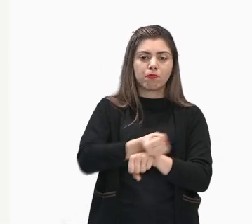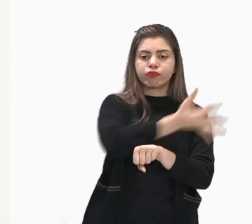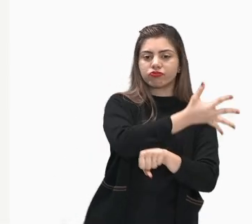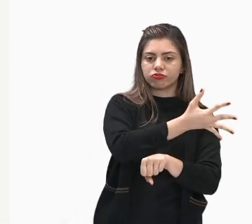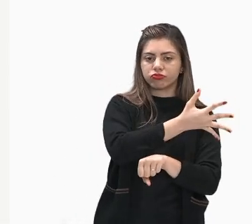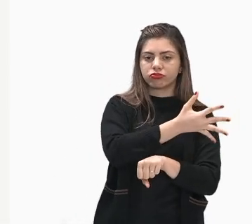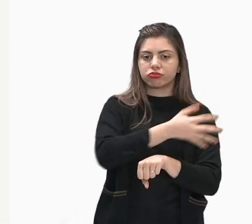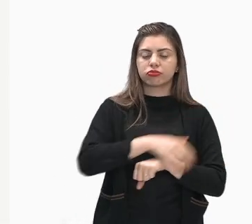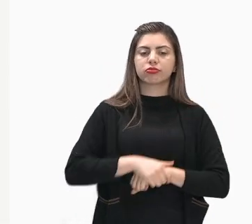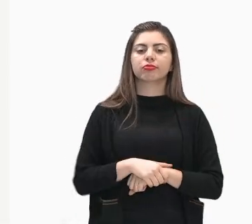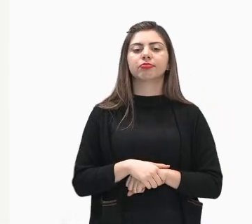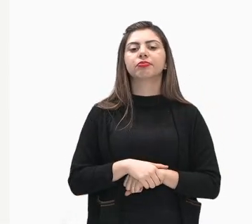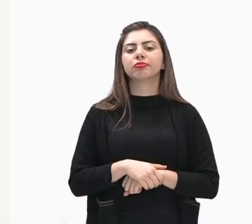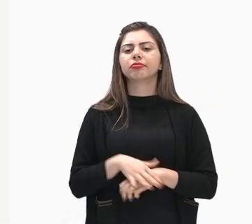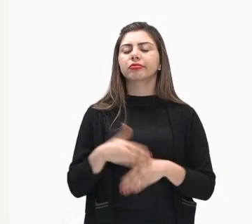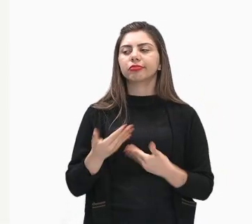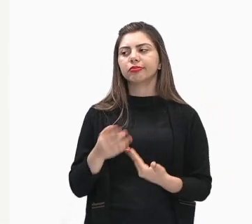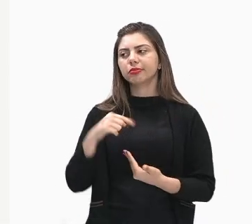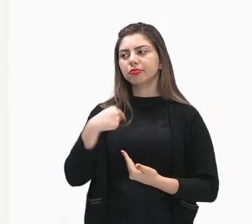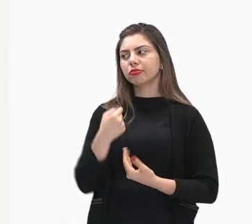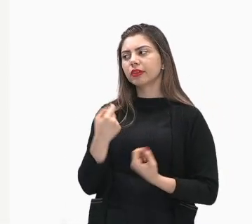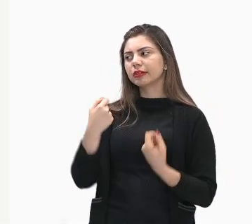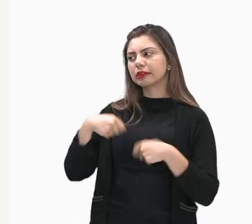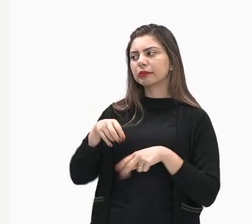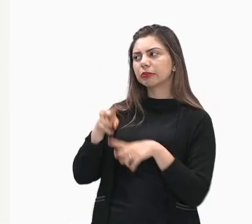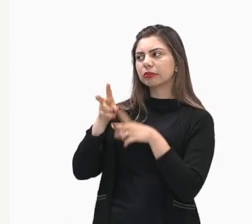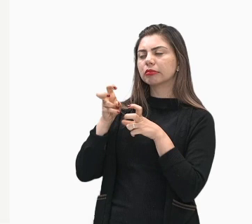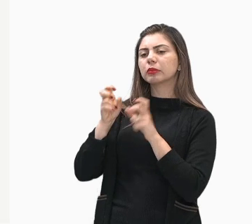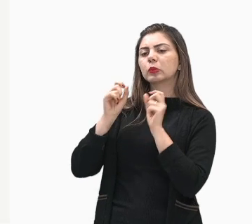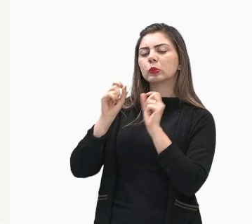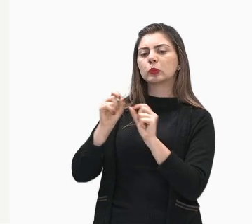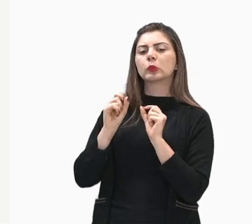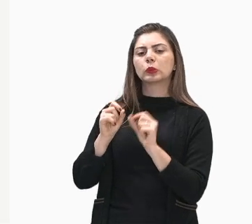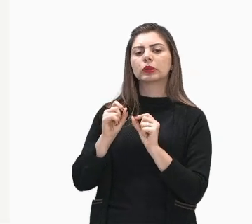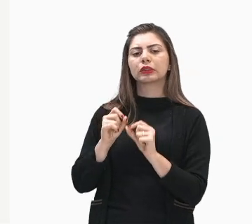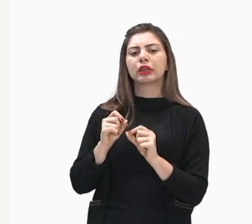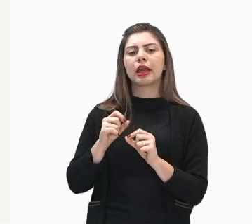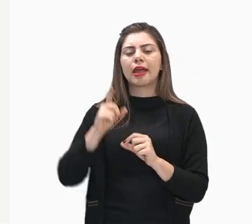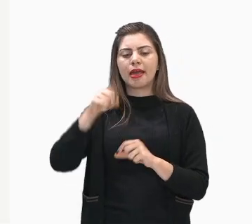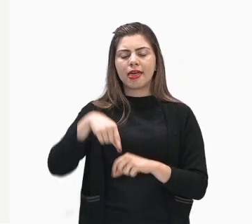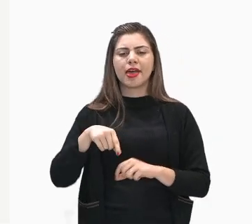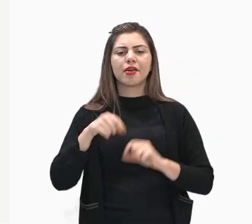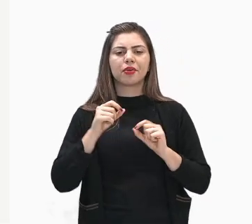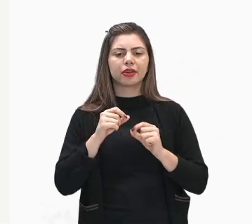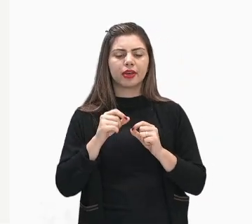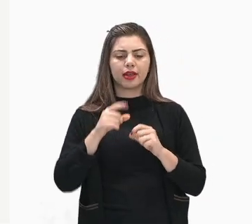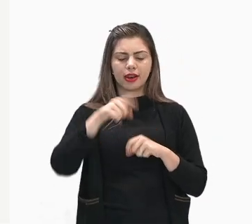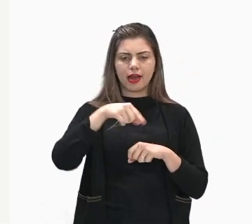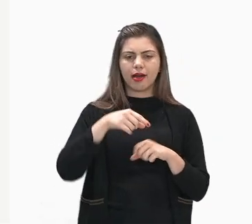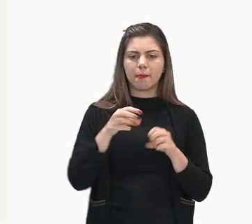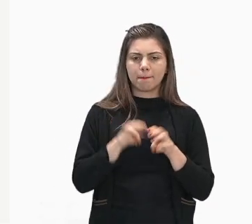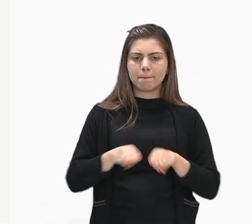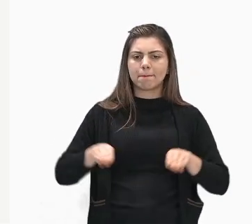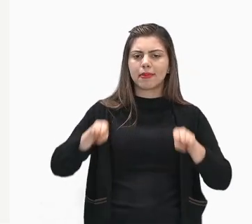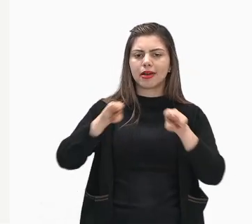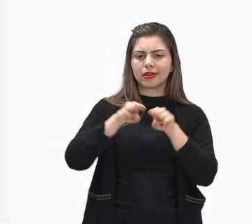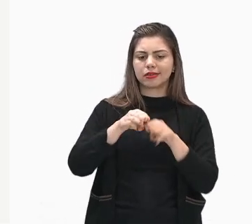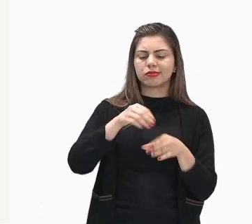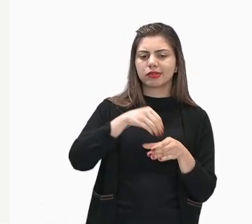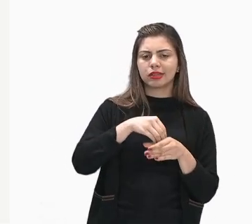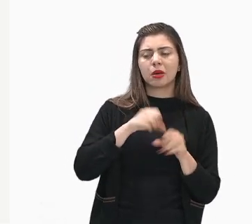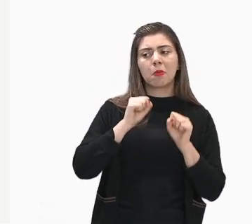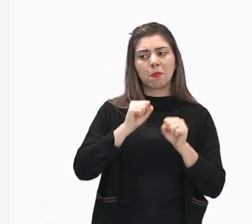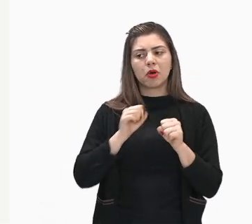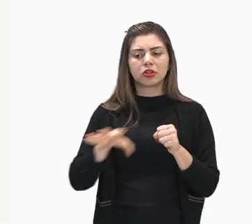Então, a gente já pode começar a perceber que essa força, que a gente vai chamar de força magnética, ela pode ser atrativa